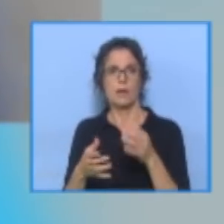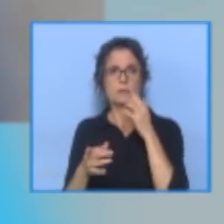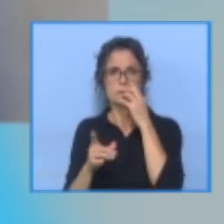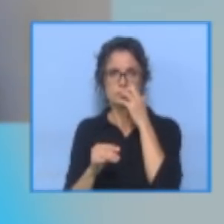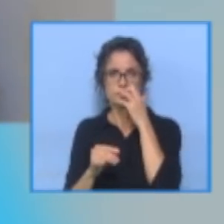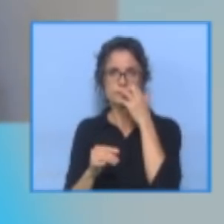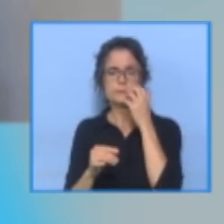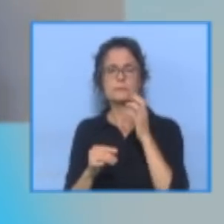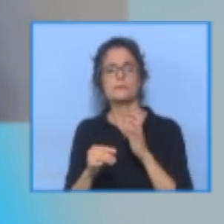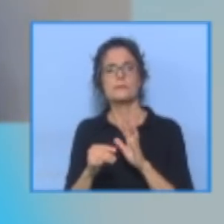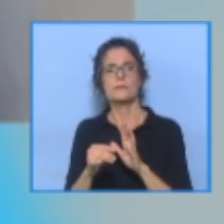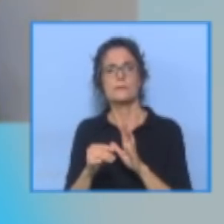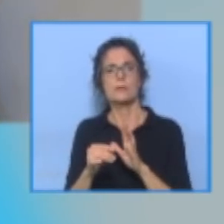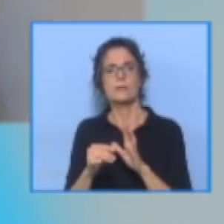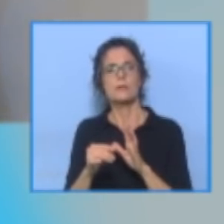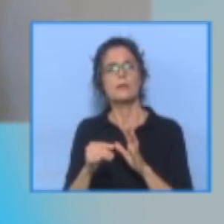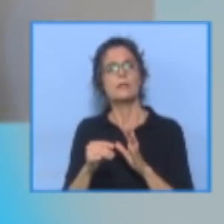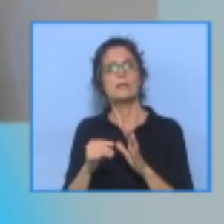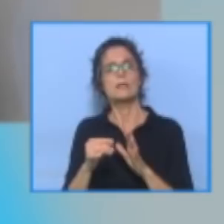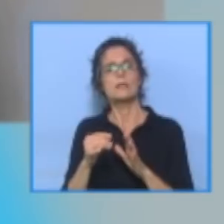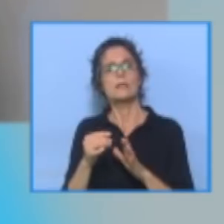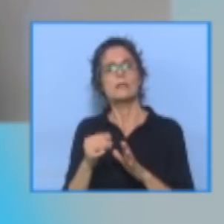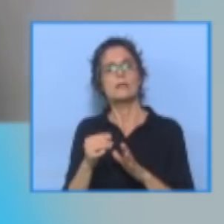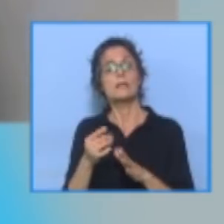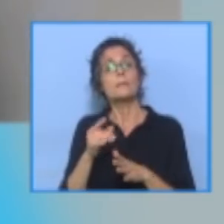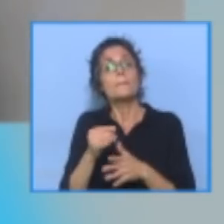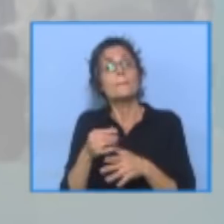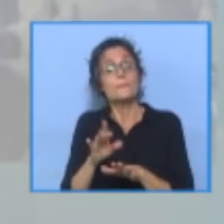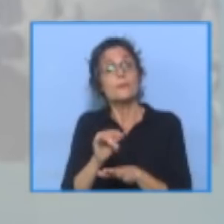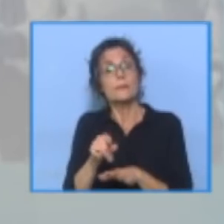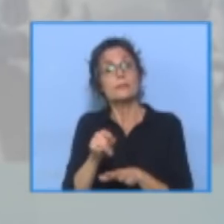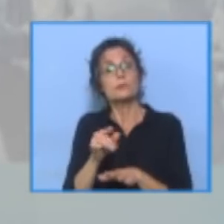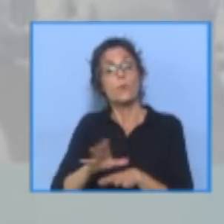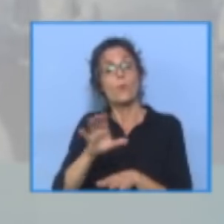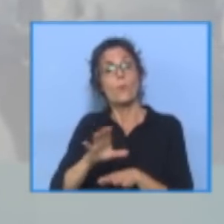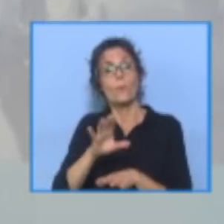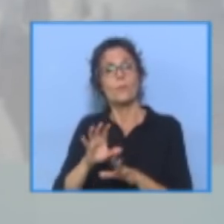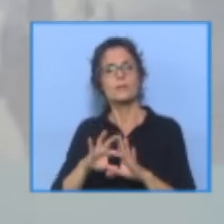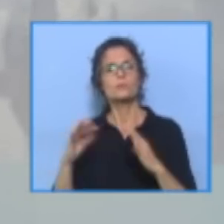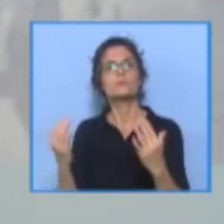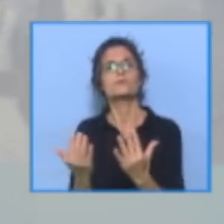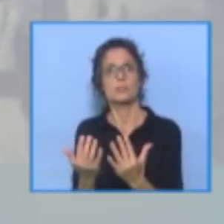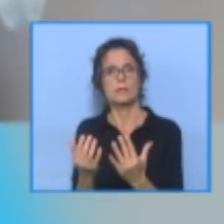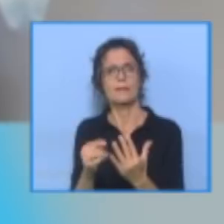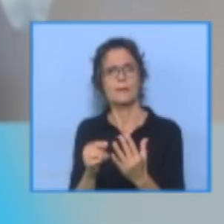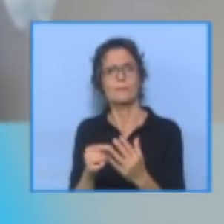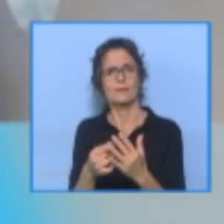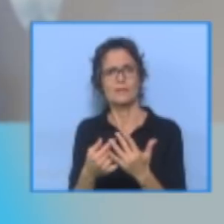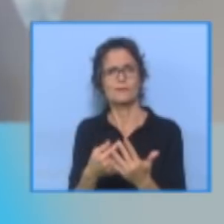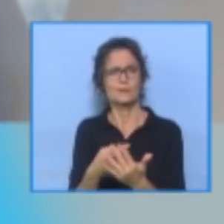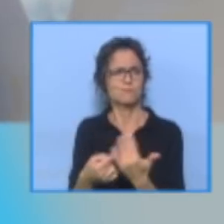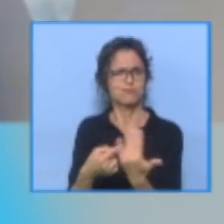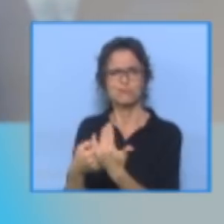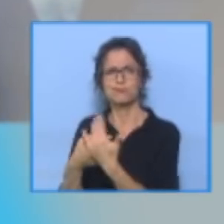falar provavelmente disso nos próximos tempos, mas também o país como todo. E então